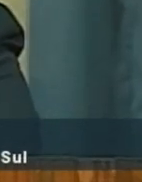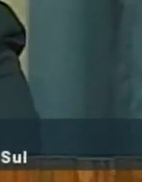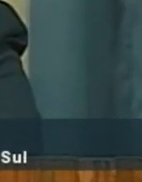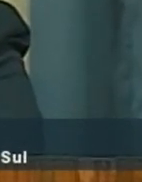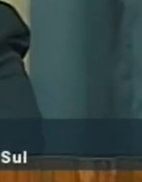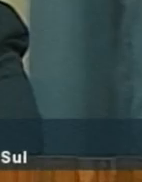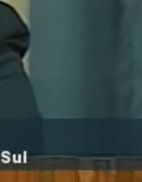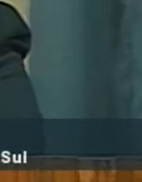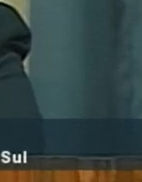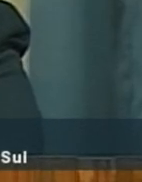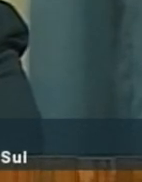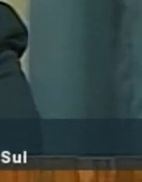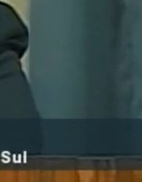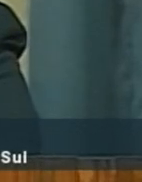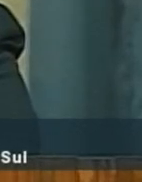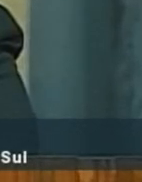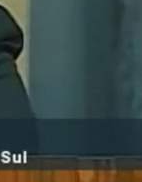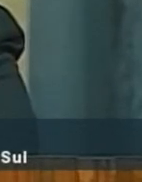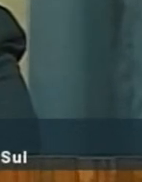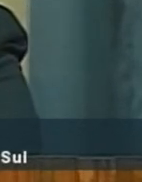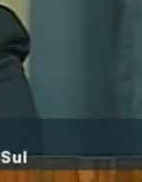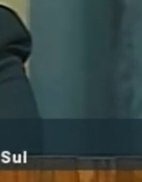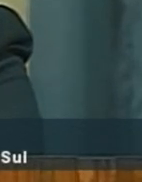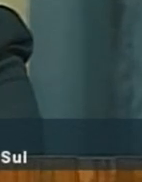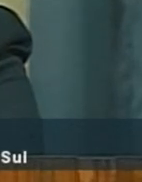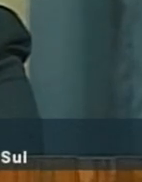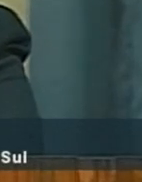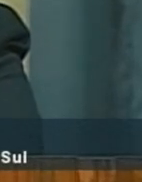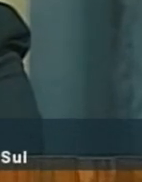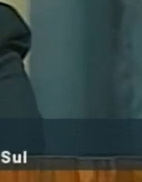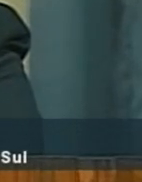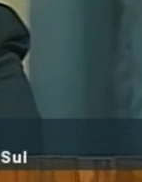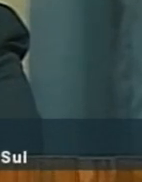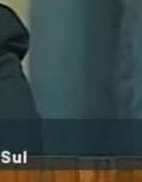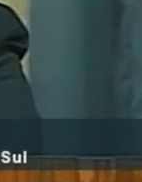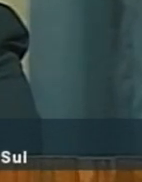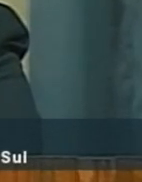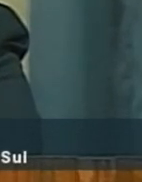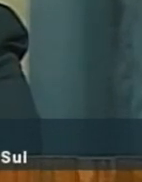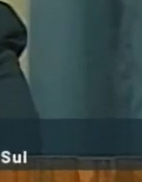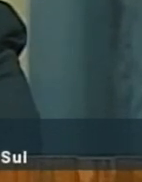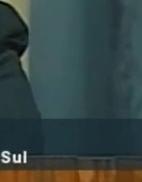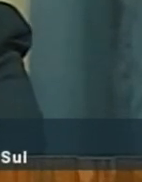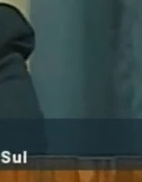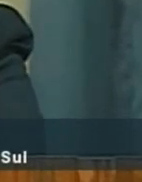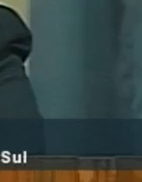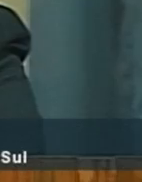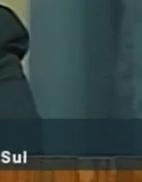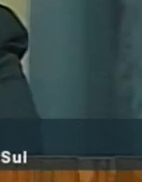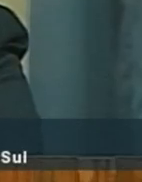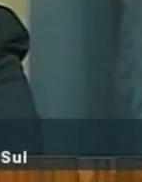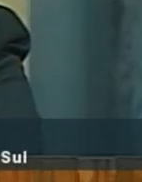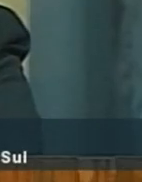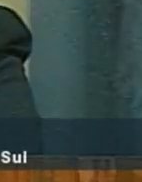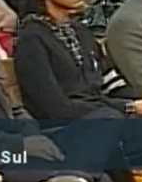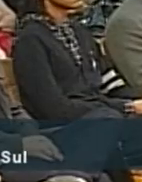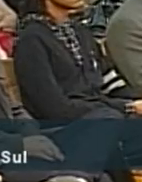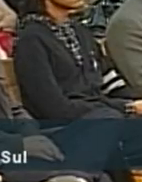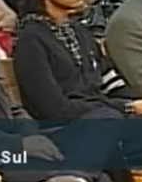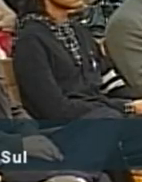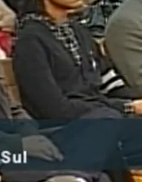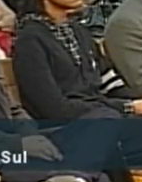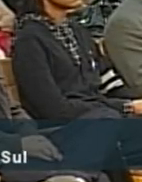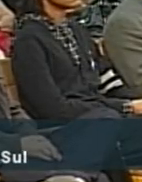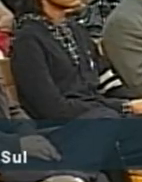eh bem carinhosamente a todos e todas premiadas desta noite